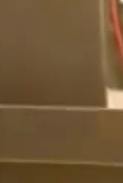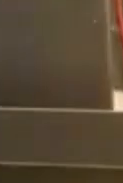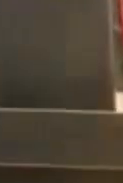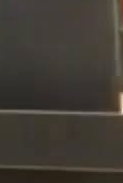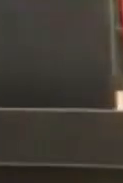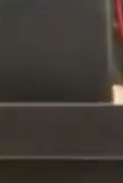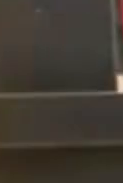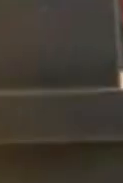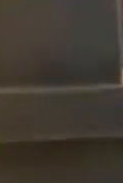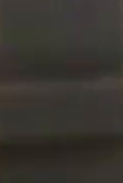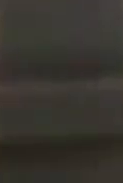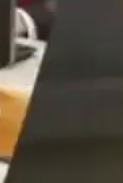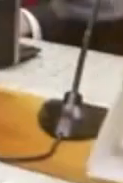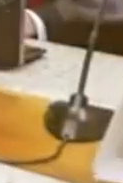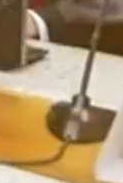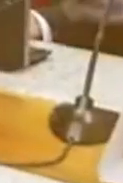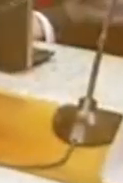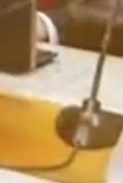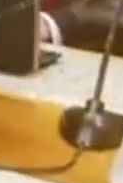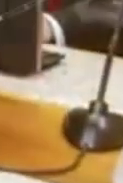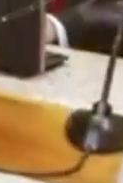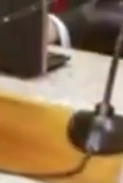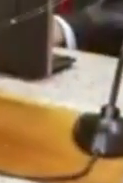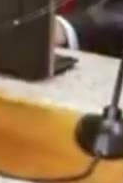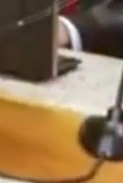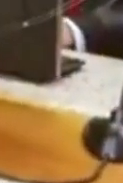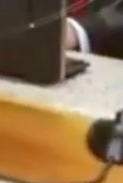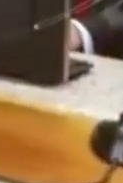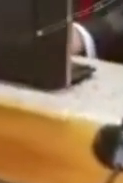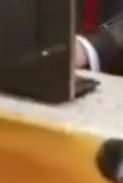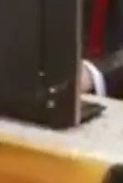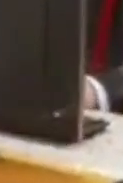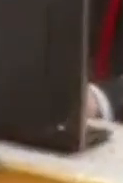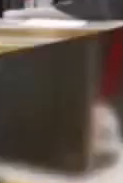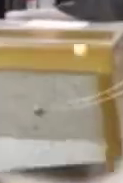sequência de mar do plenário do Tribunal Regional Eleitoral da Amapá e seus magistrados.